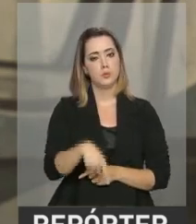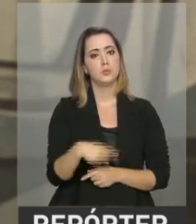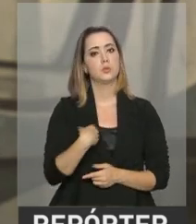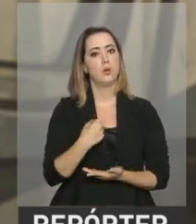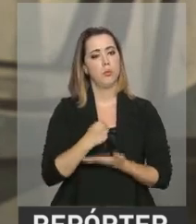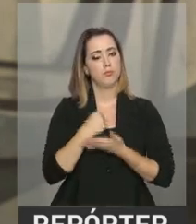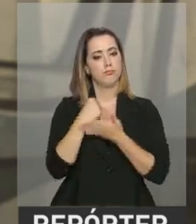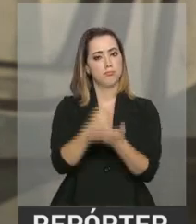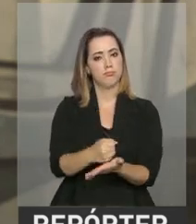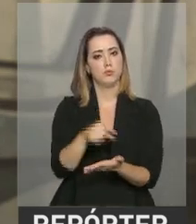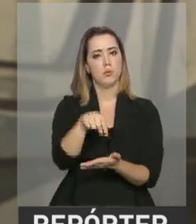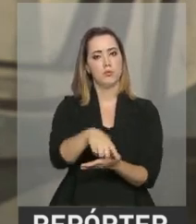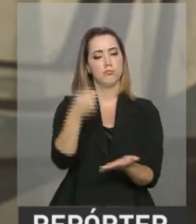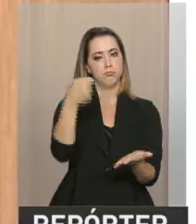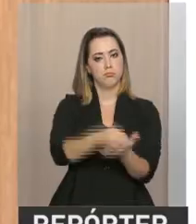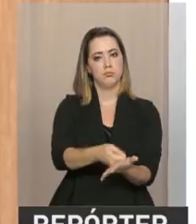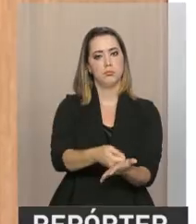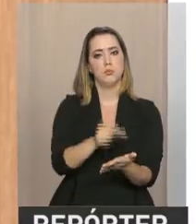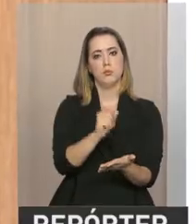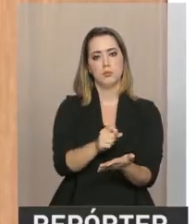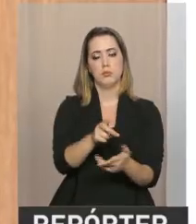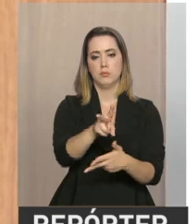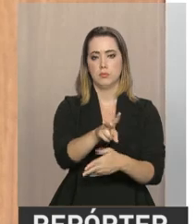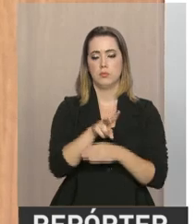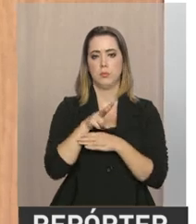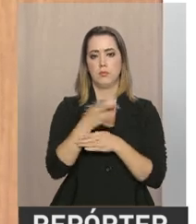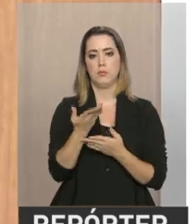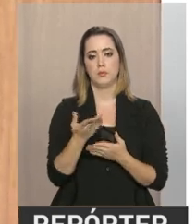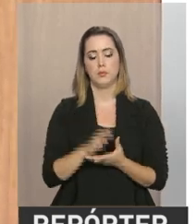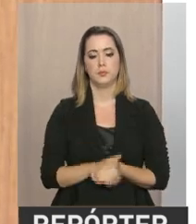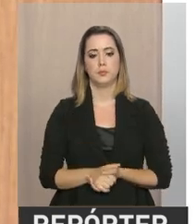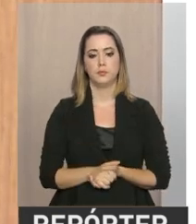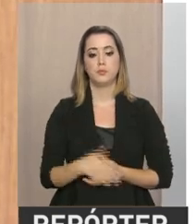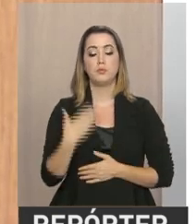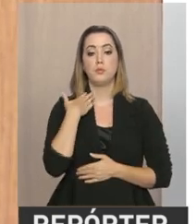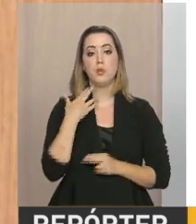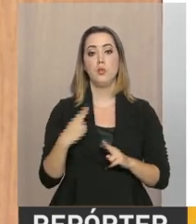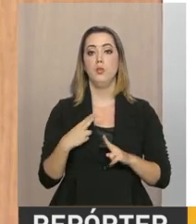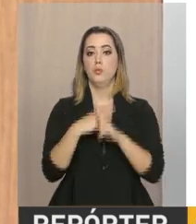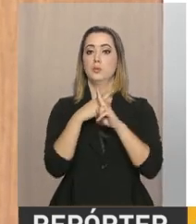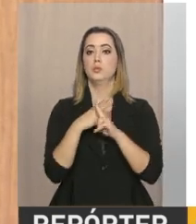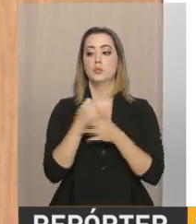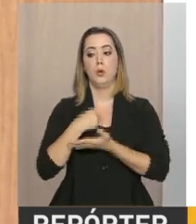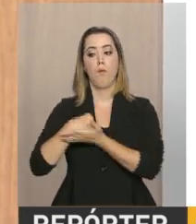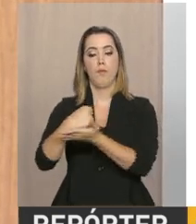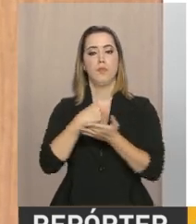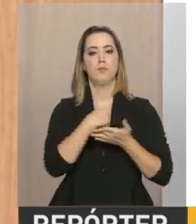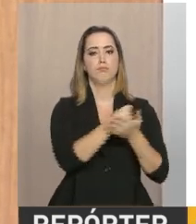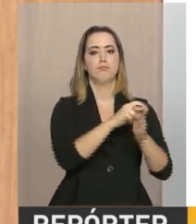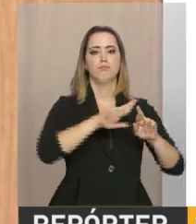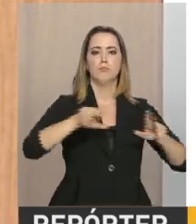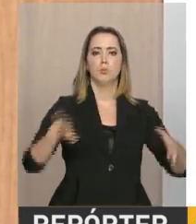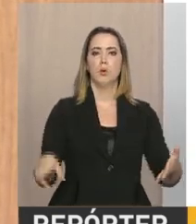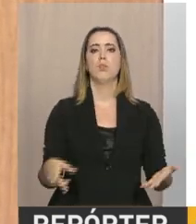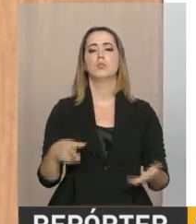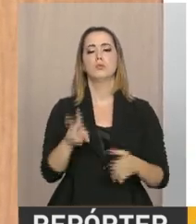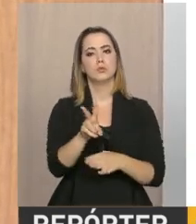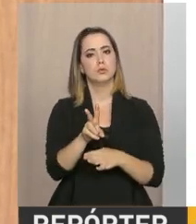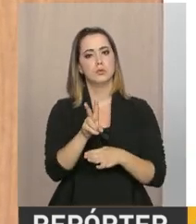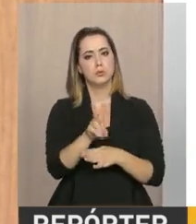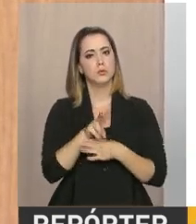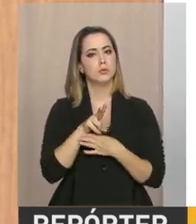garantia de pagamento do empréstimo a caixa quer levar as alternativas de crédito e o apoio a